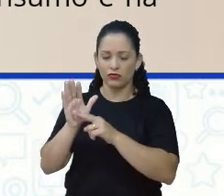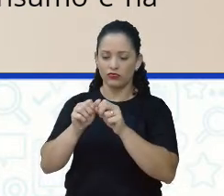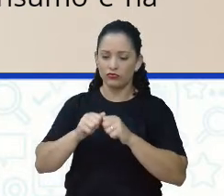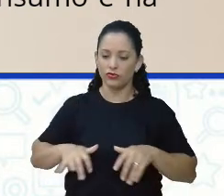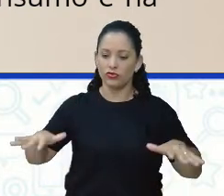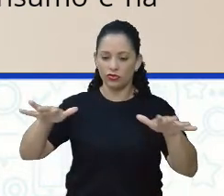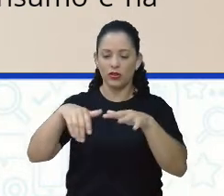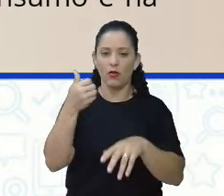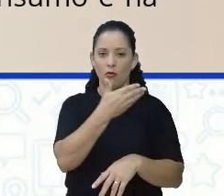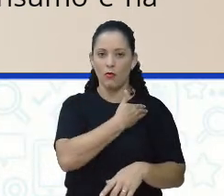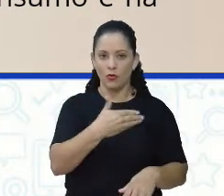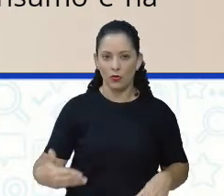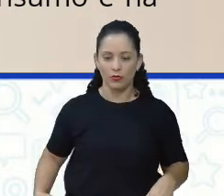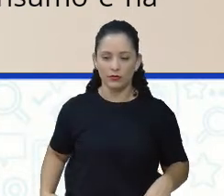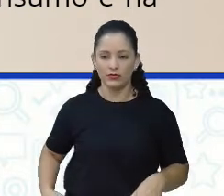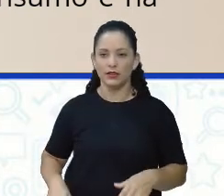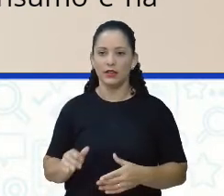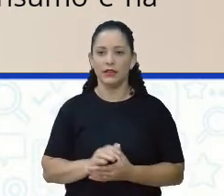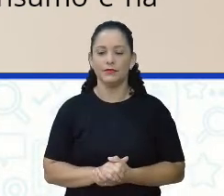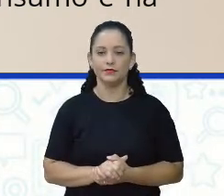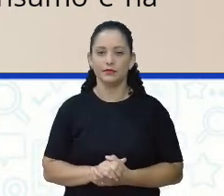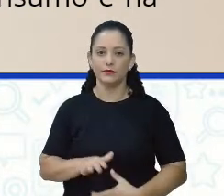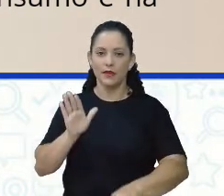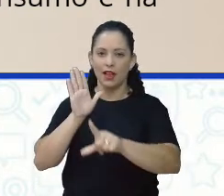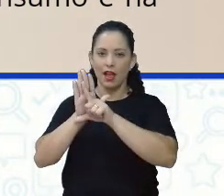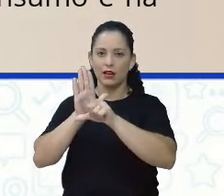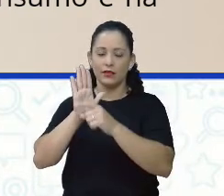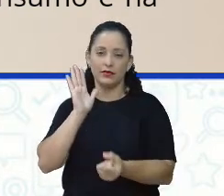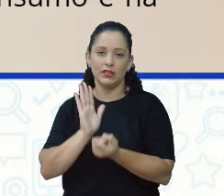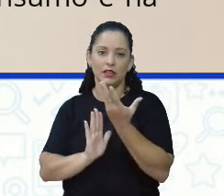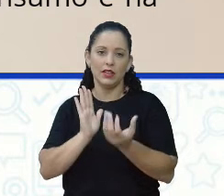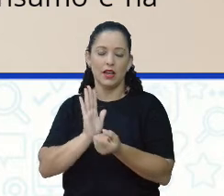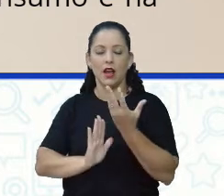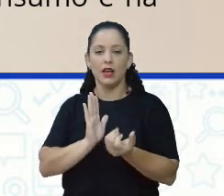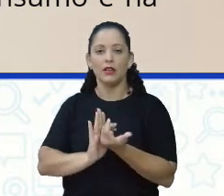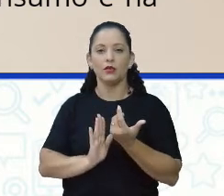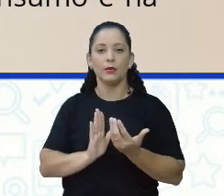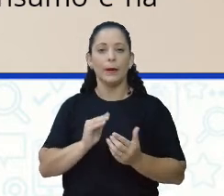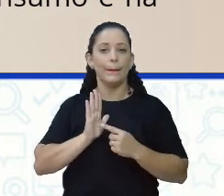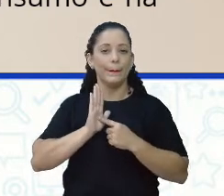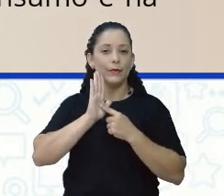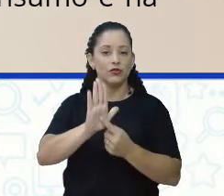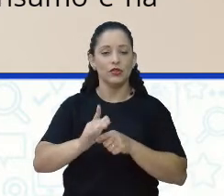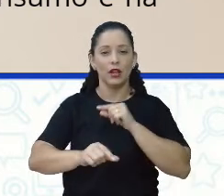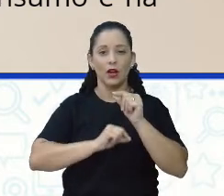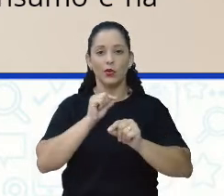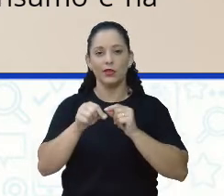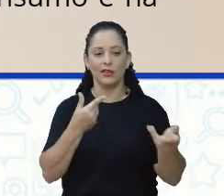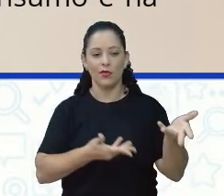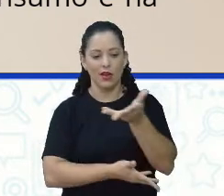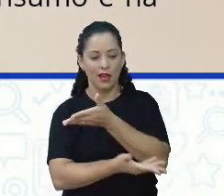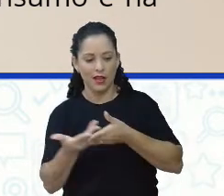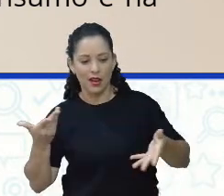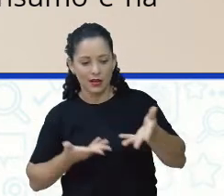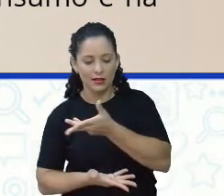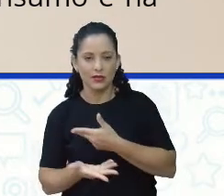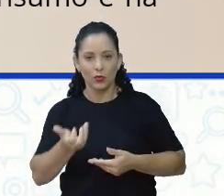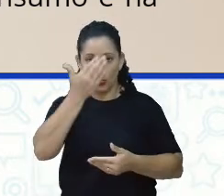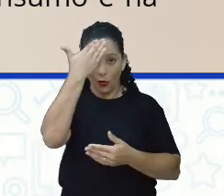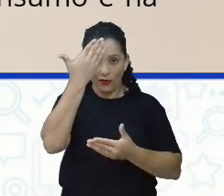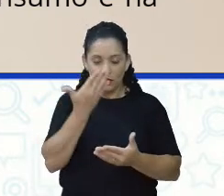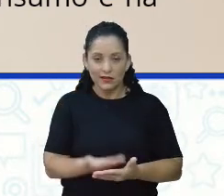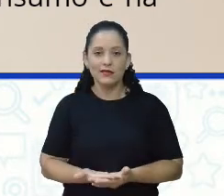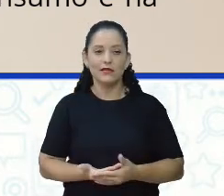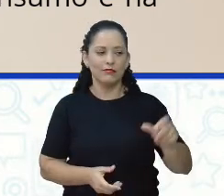pública e interesse social. O Código foi implantado com o objetivo de garantir a boa-fé nas relações de consumidor e na proteção